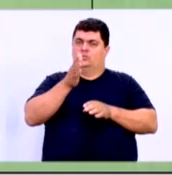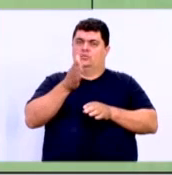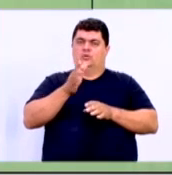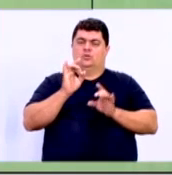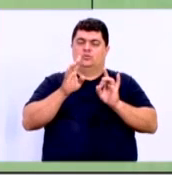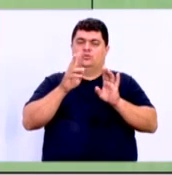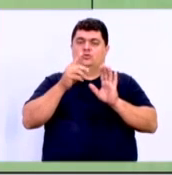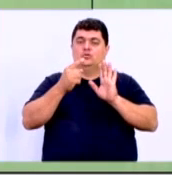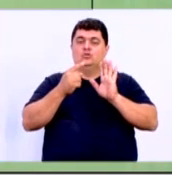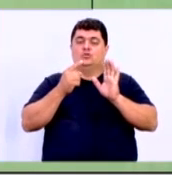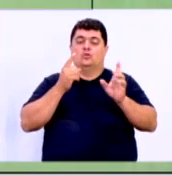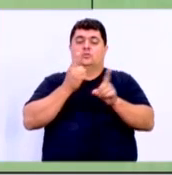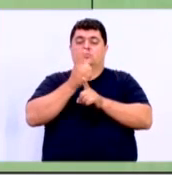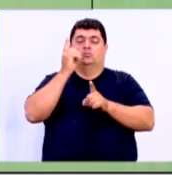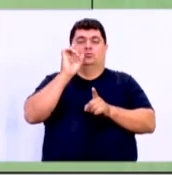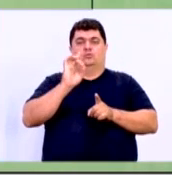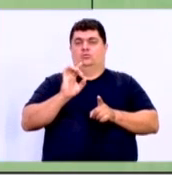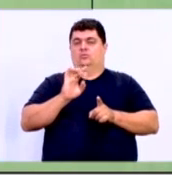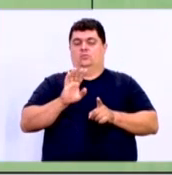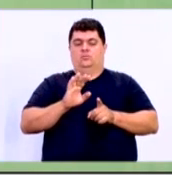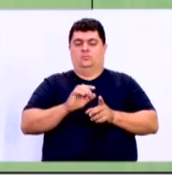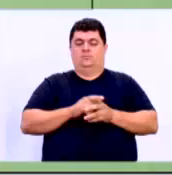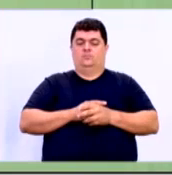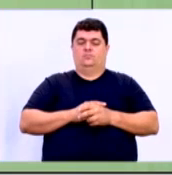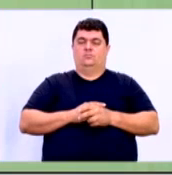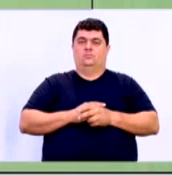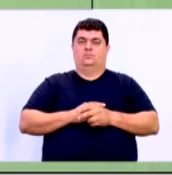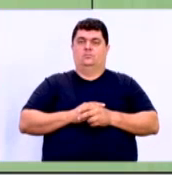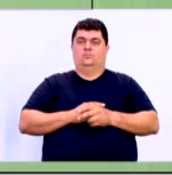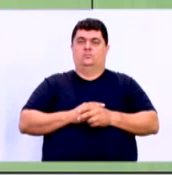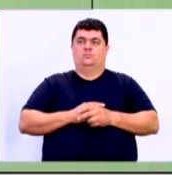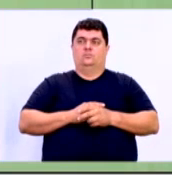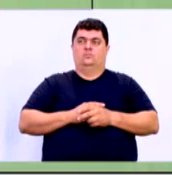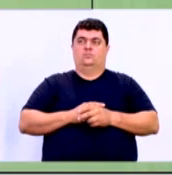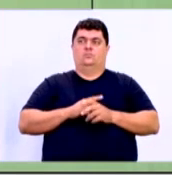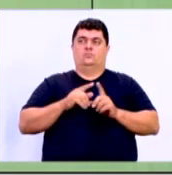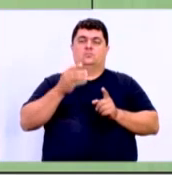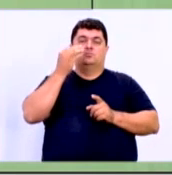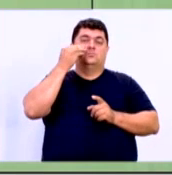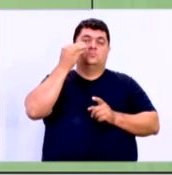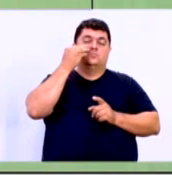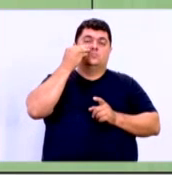para facilitar a nossa aula, mas é uma questão que a gente vai tentar fazer o quê?